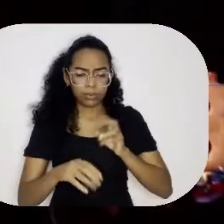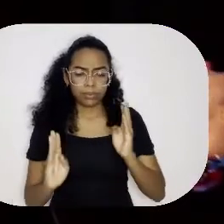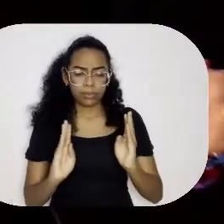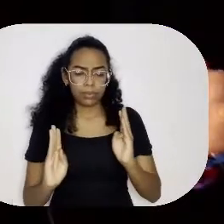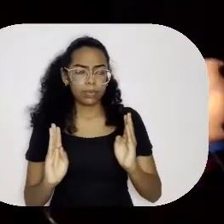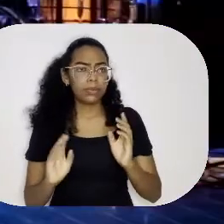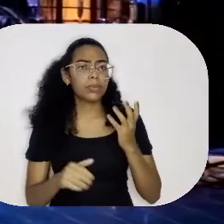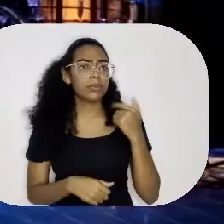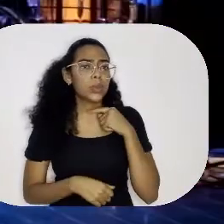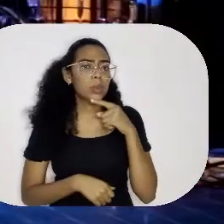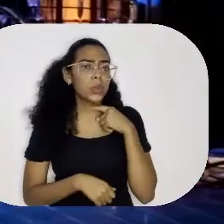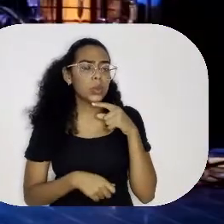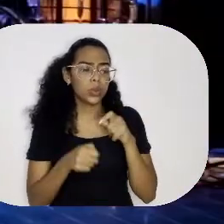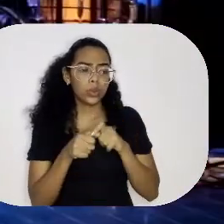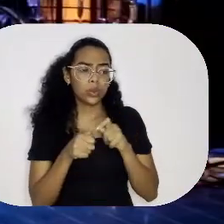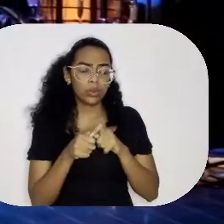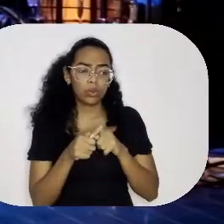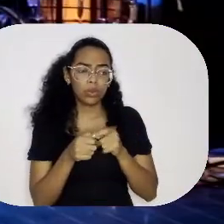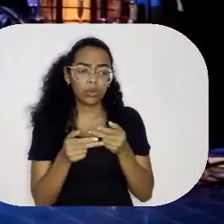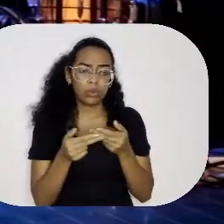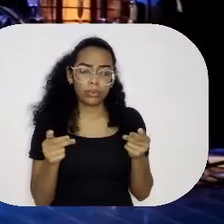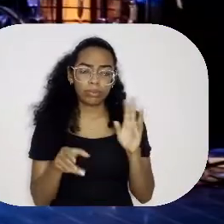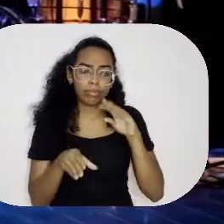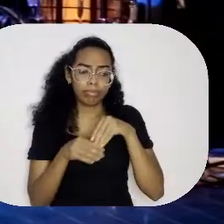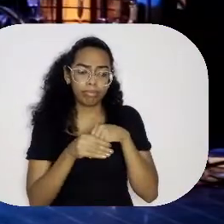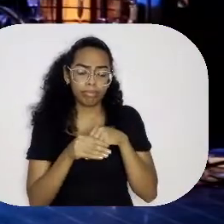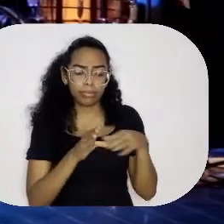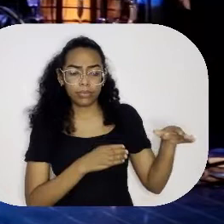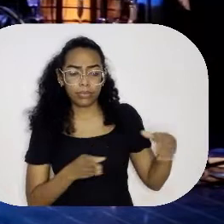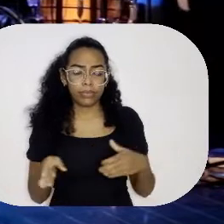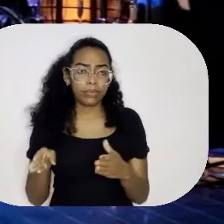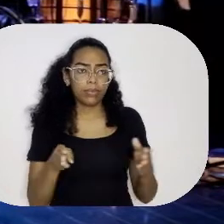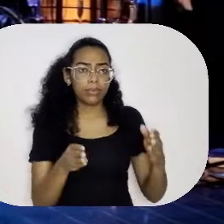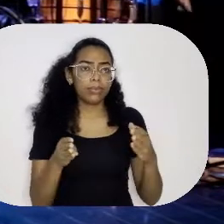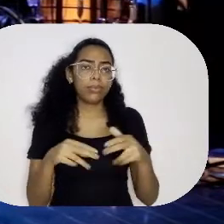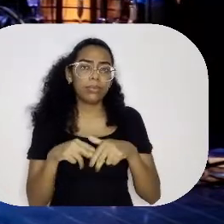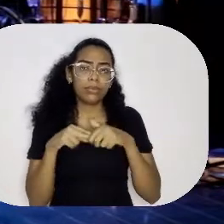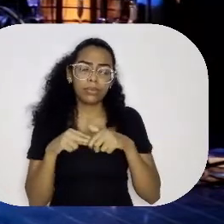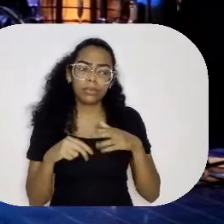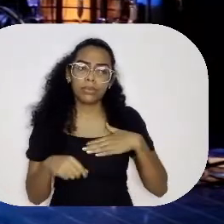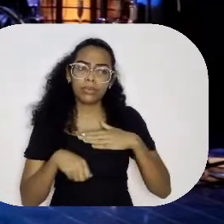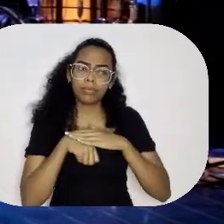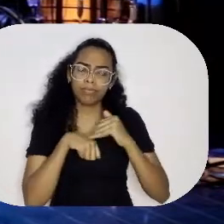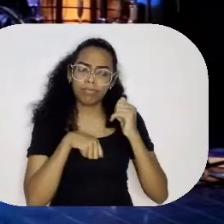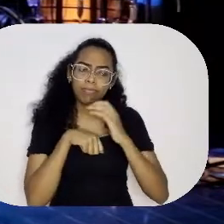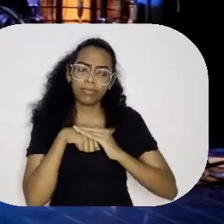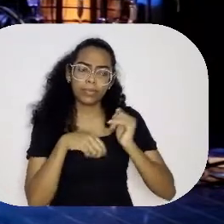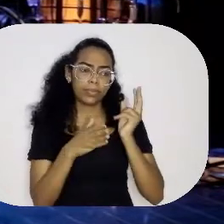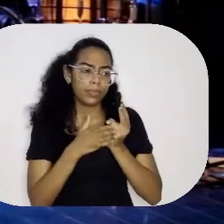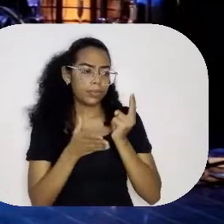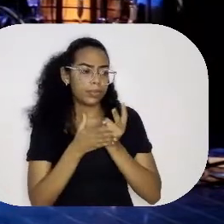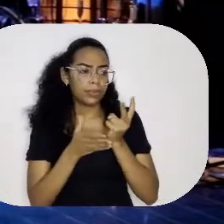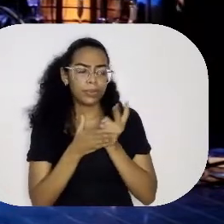e a fadiga do tempo não me fez jogar uma pedra no seu